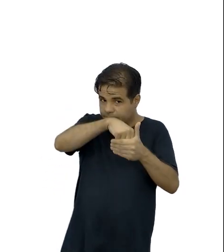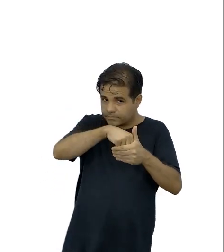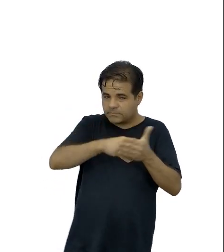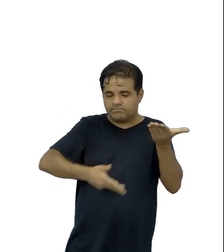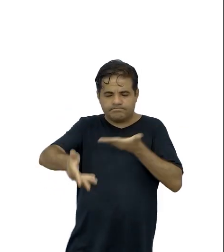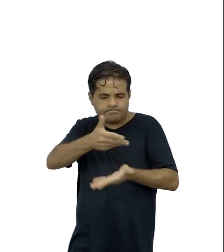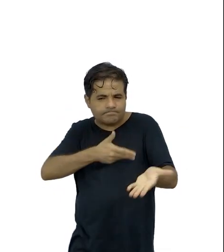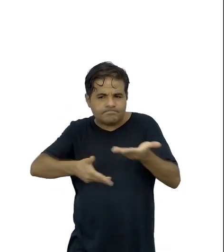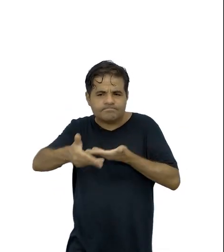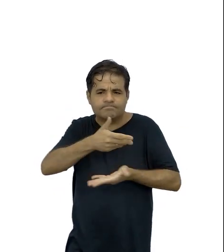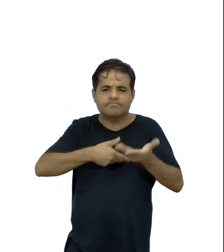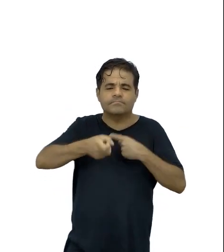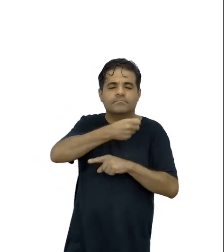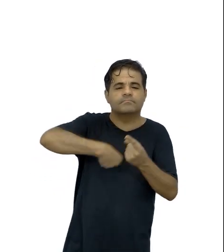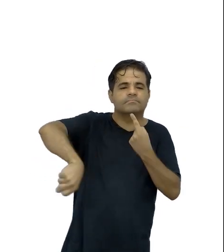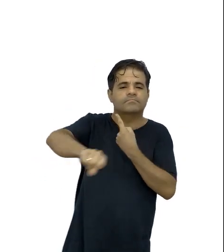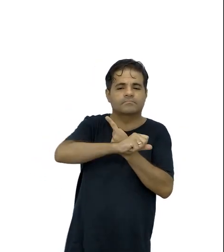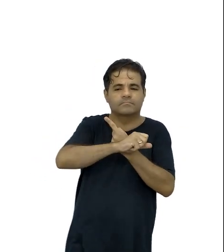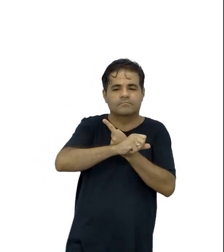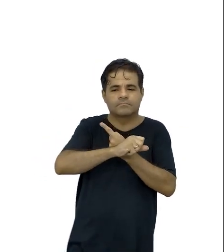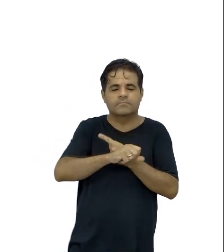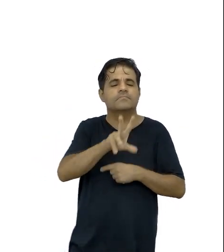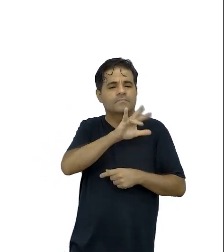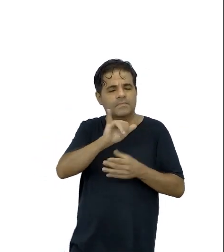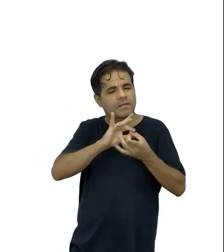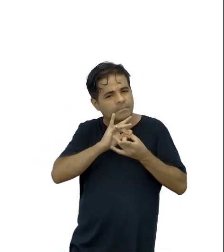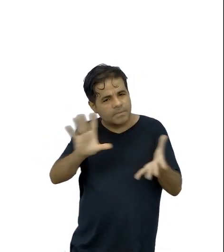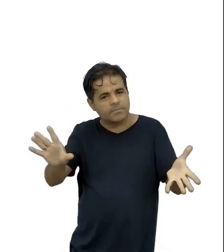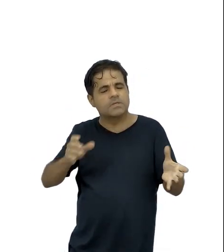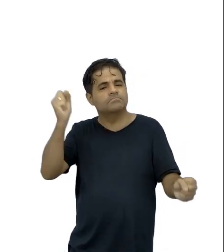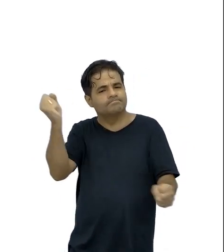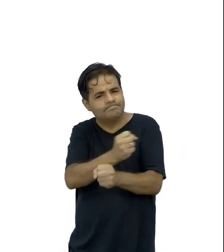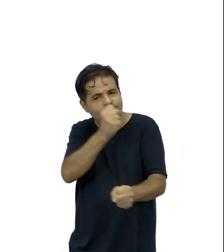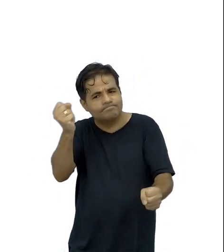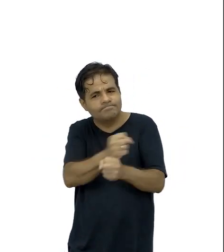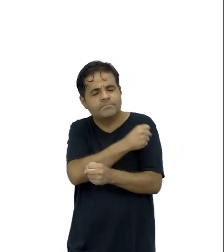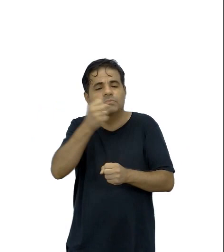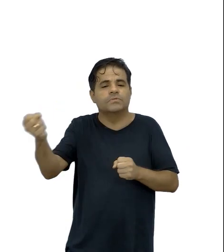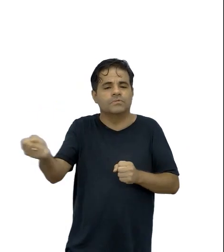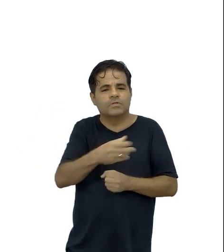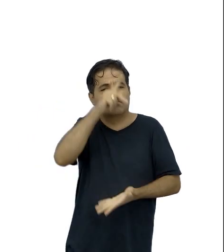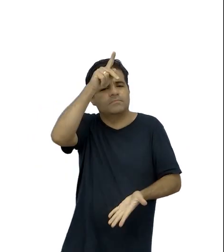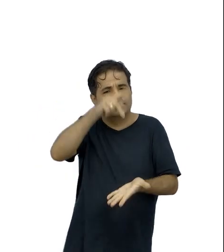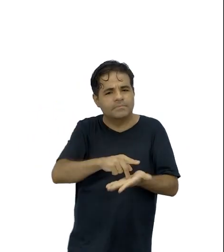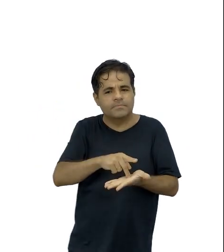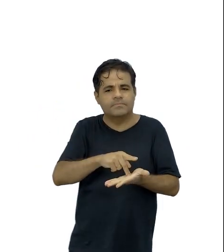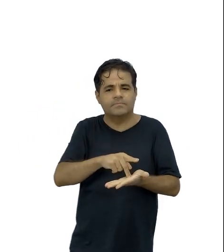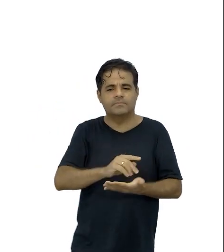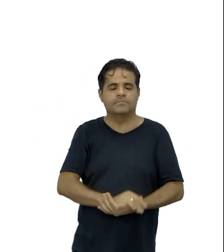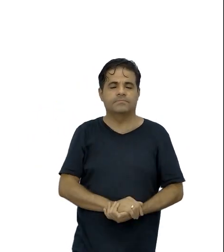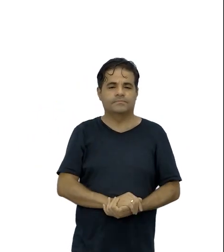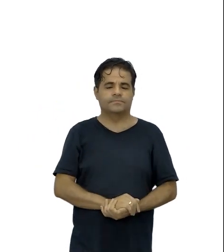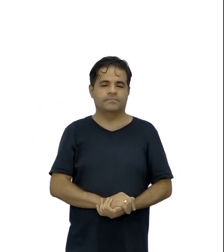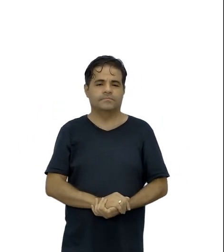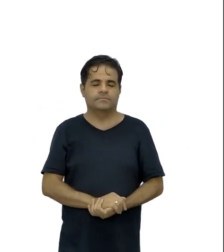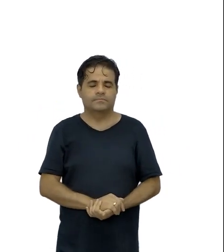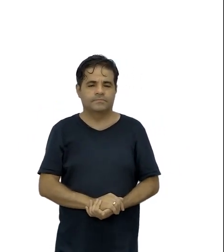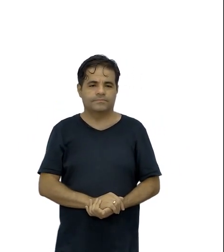da interação social que vai permitindo a construção de novas realidades.